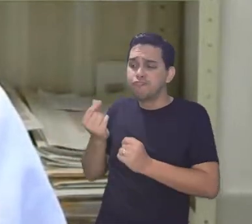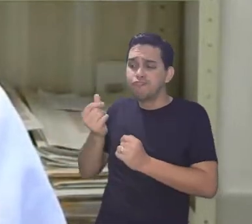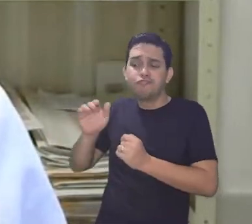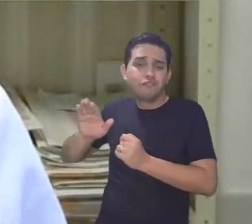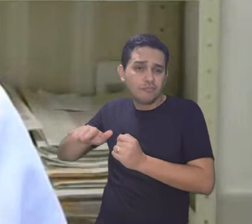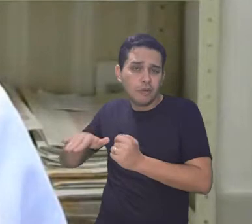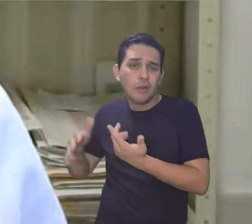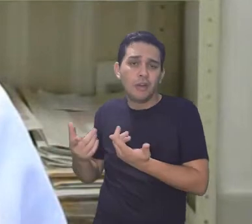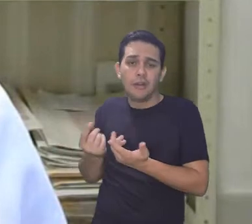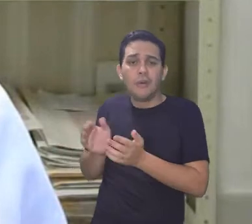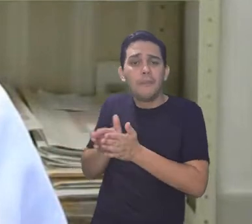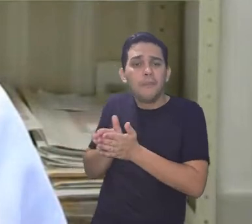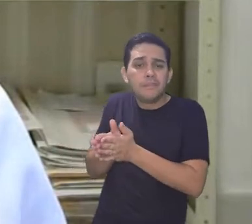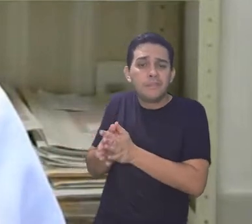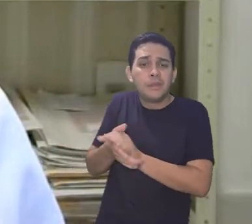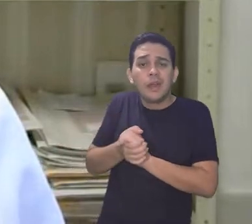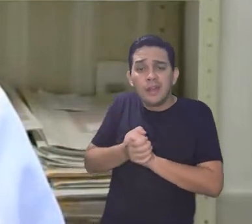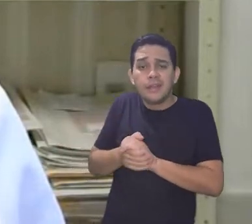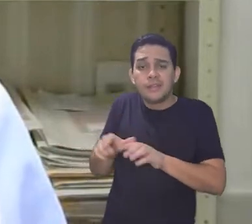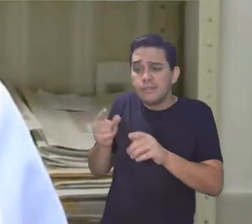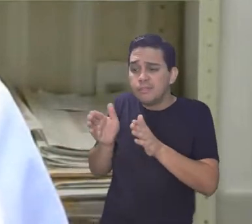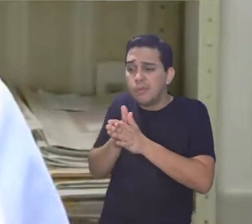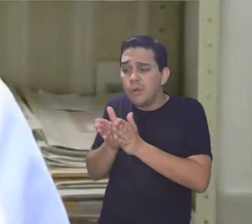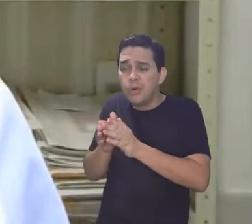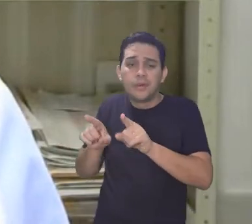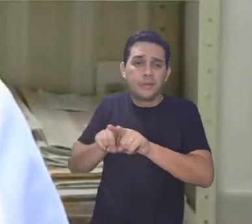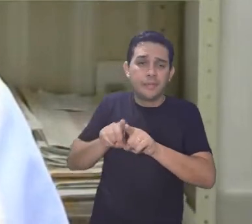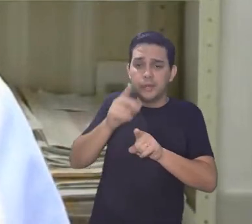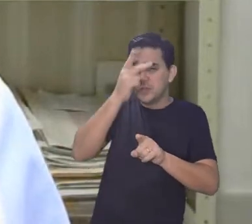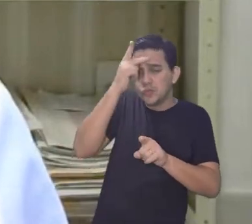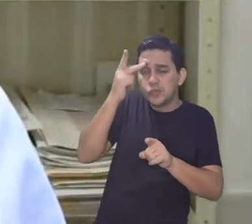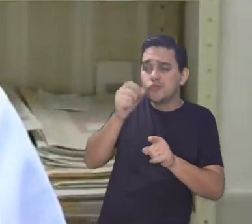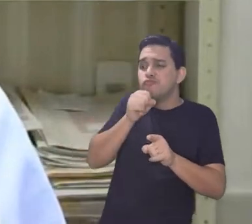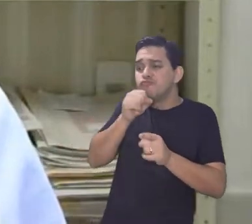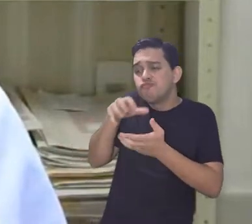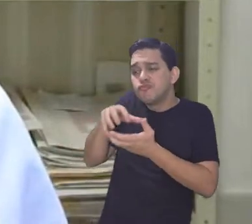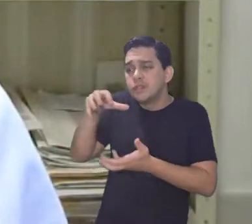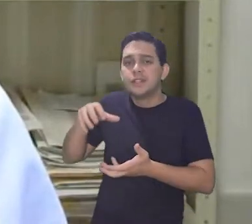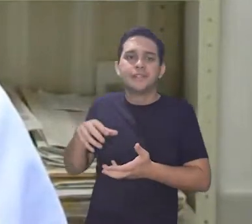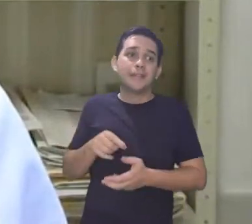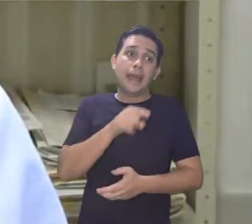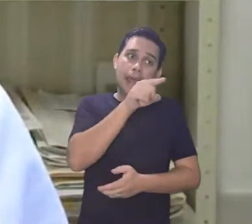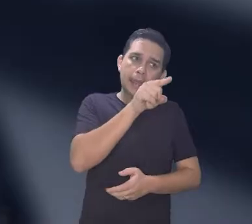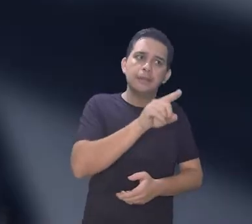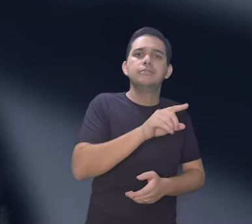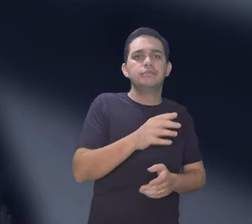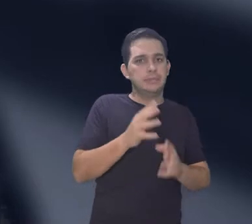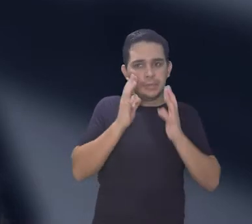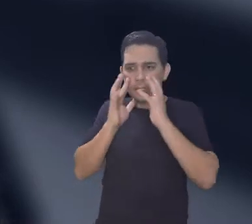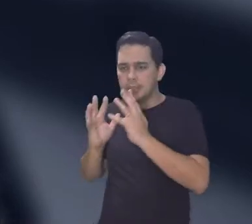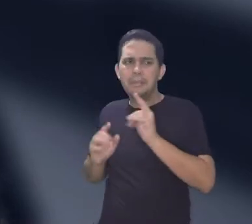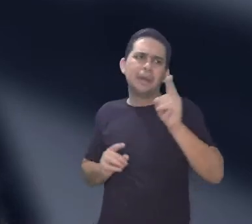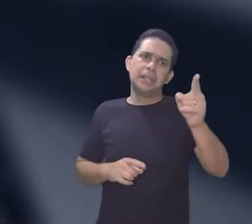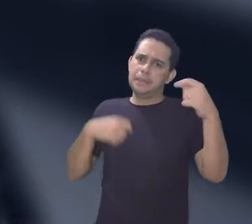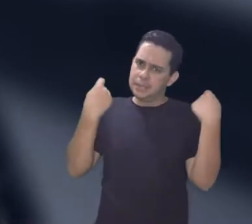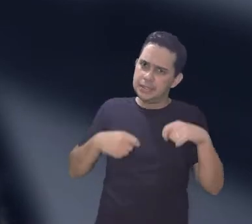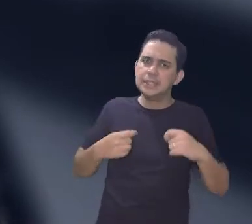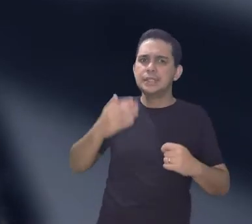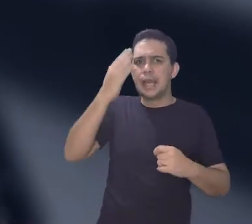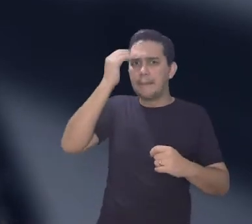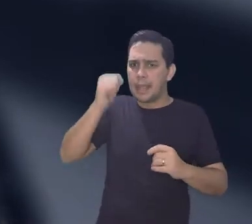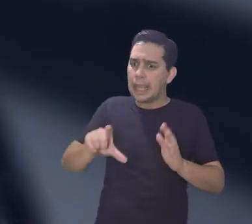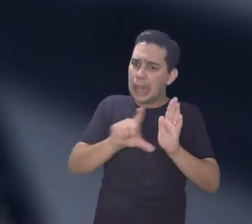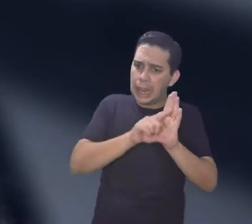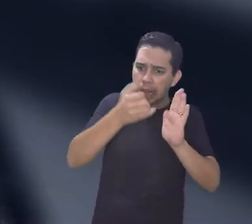entidade. De modo que ela deveria respeitar mais do que ninguém os direitos que são assegurados em lei. Então, em função dessa